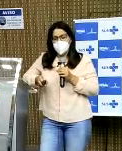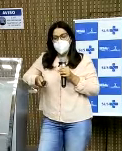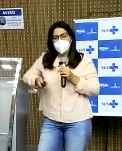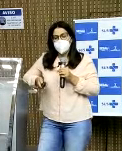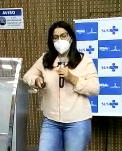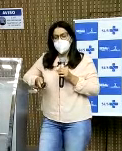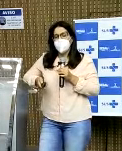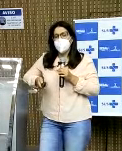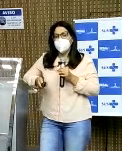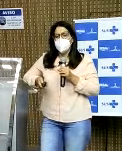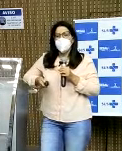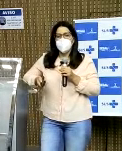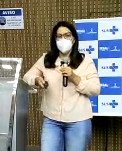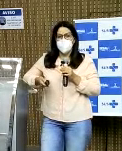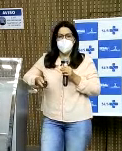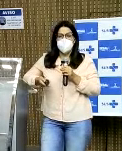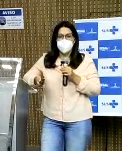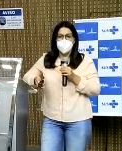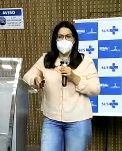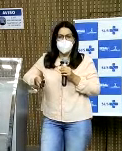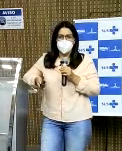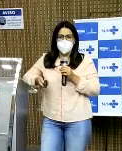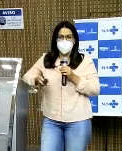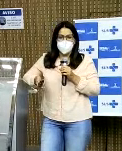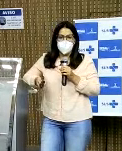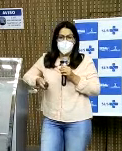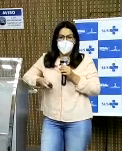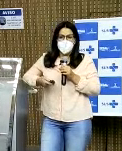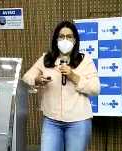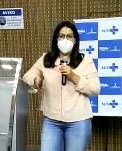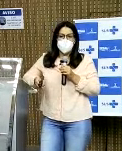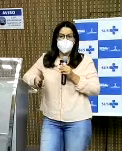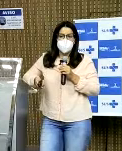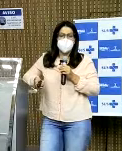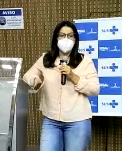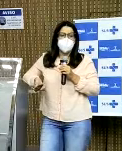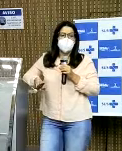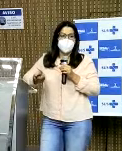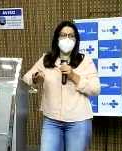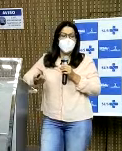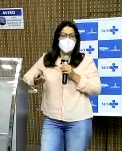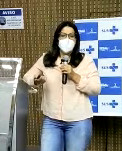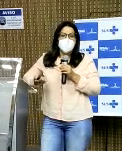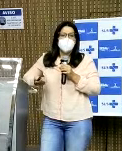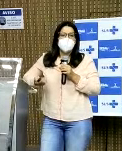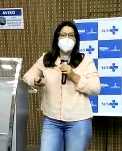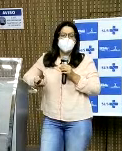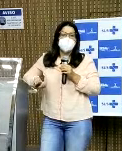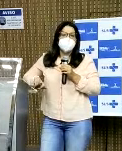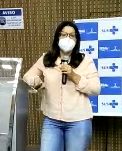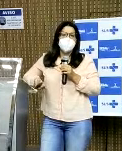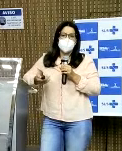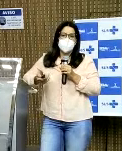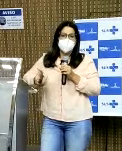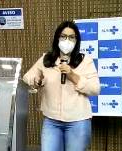16% em 2021. Lembrando que cultura não está sendo mais realizada pela rede, né? Então, esse número não é 100%, ele vem dos atendimentos